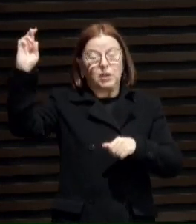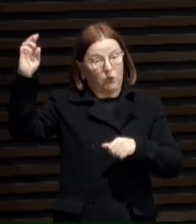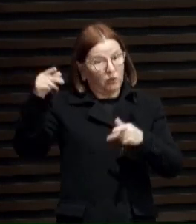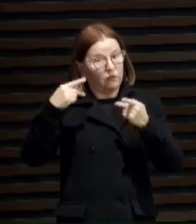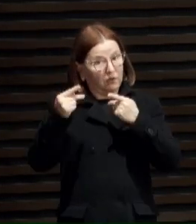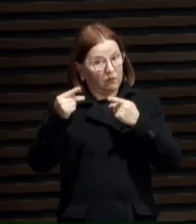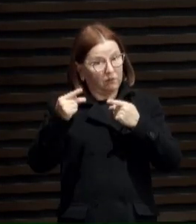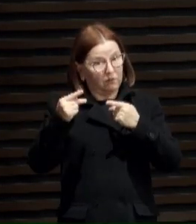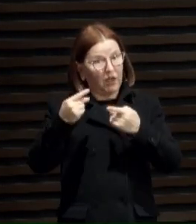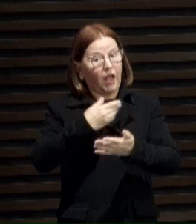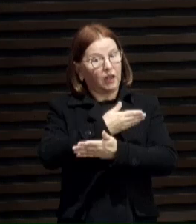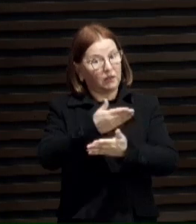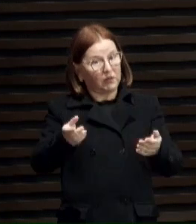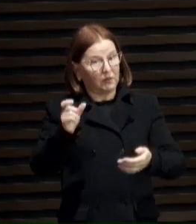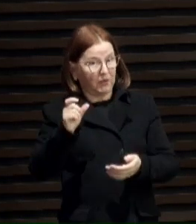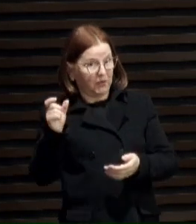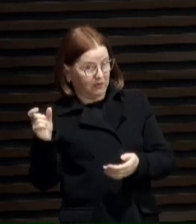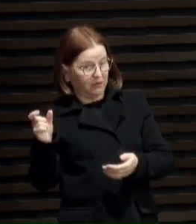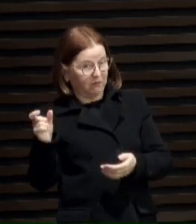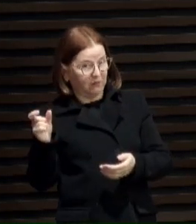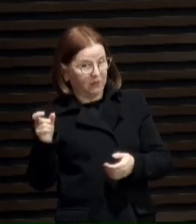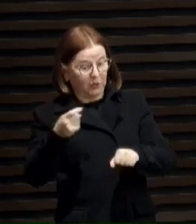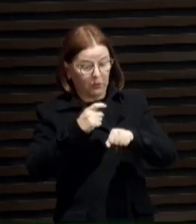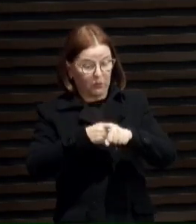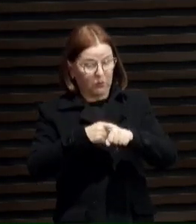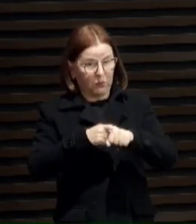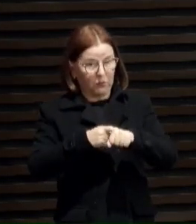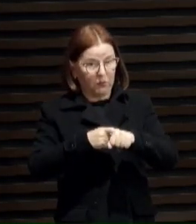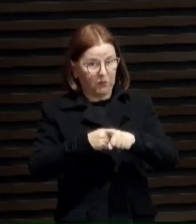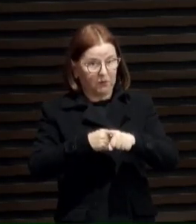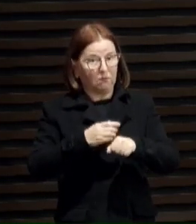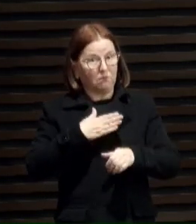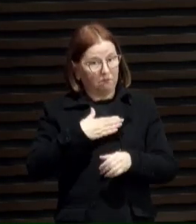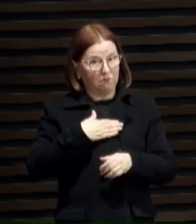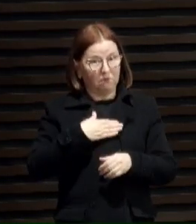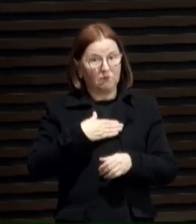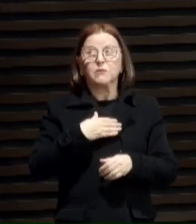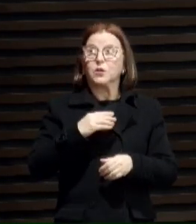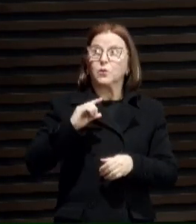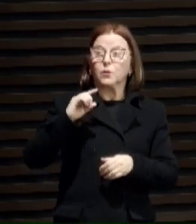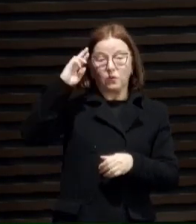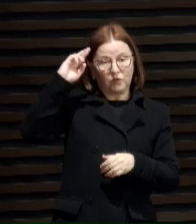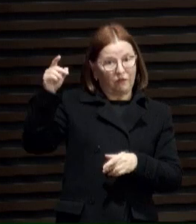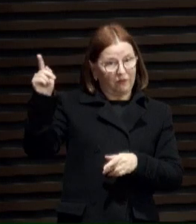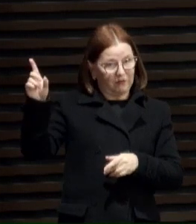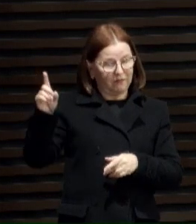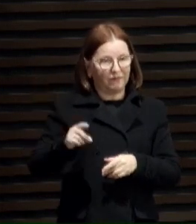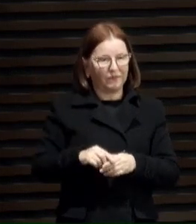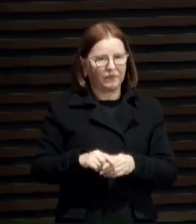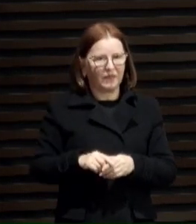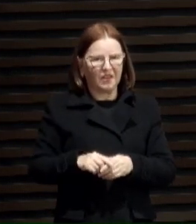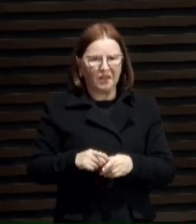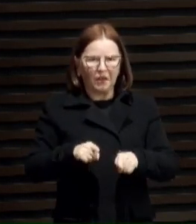vossas palavras, as nossas, foram duras para o Senhor. Mas vós dizeis, que